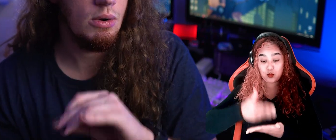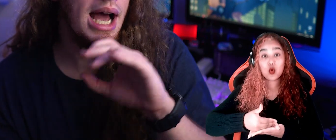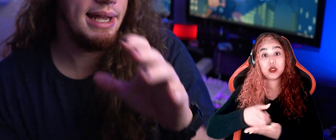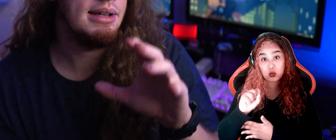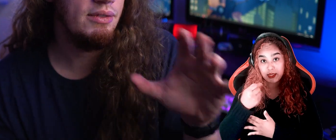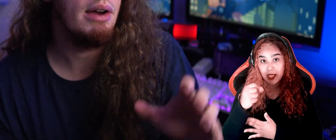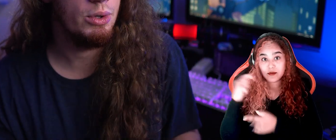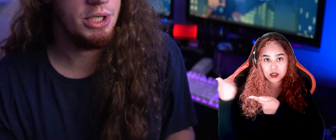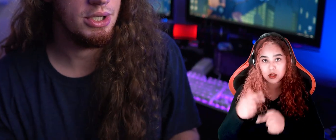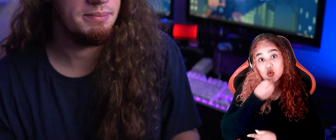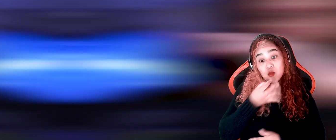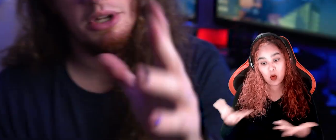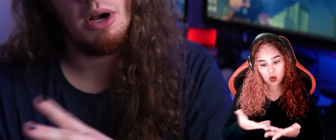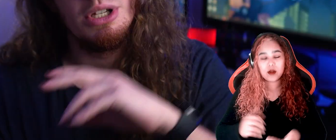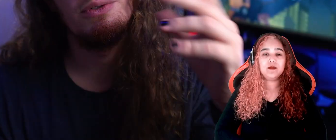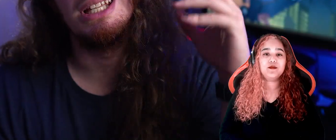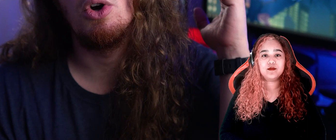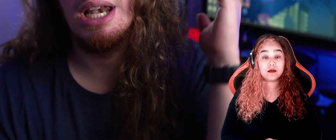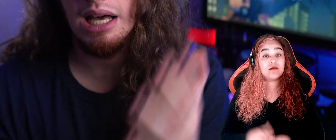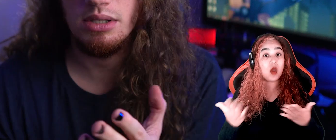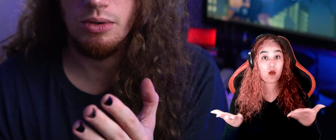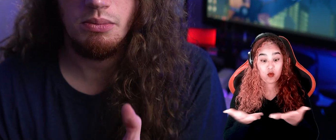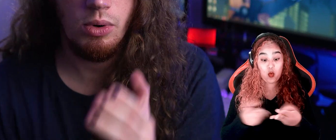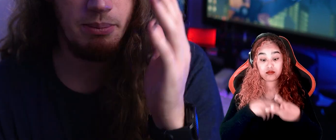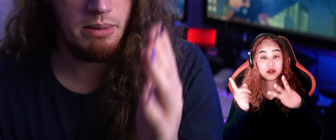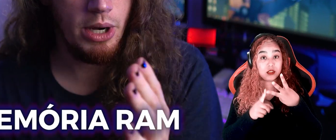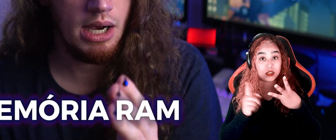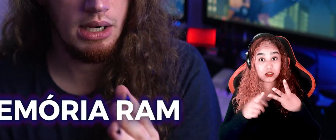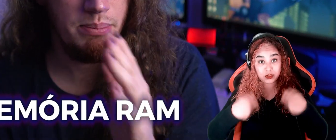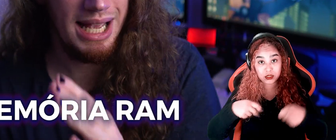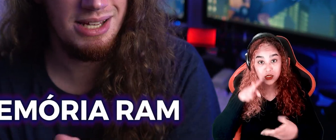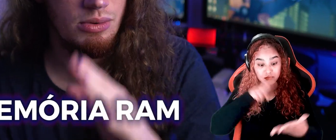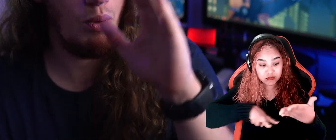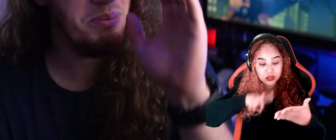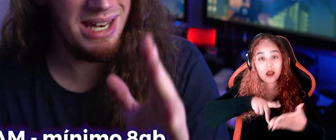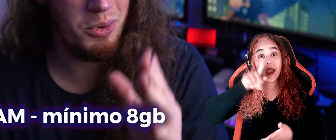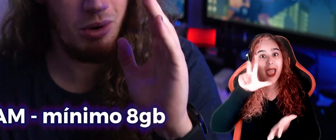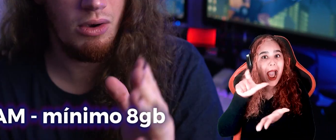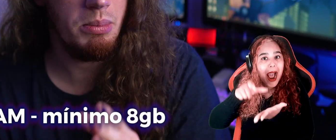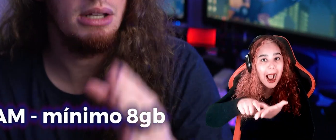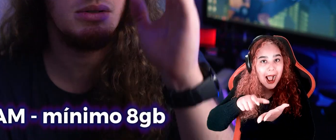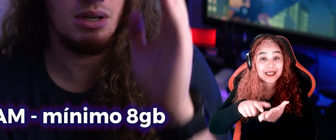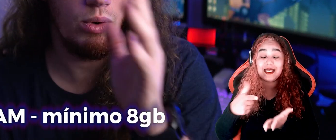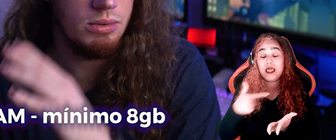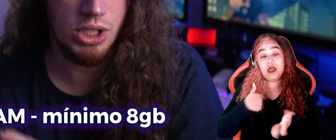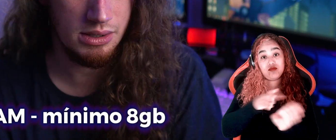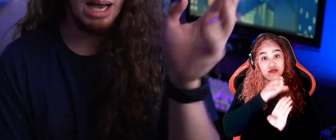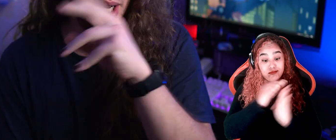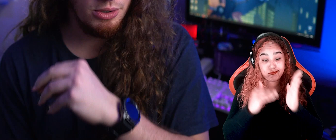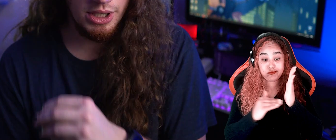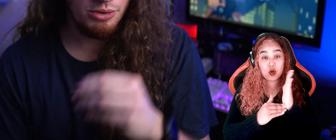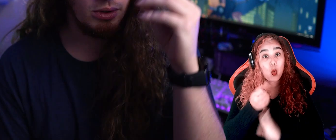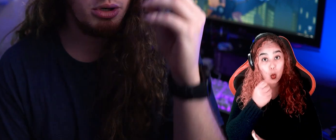8ª geração ainda é viável hoje em dia. A próxima coisa que você tem que olhar no seu notebook é para a memória RAM. E para isso, o mínimo que eu recomendo são 8